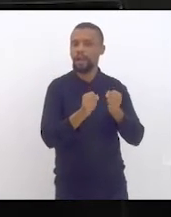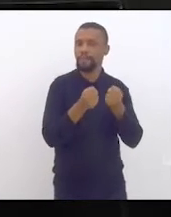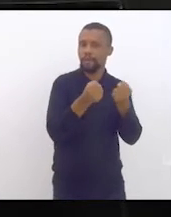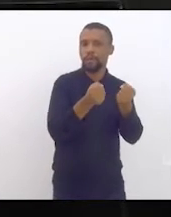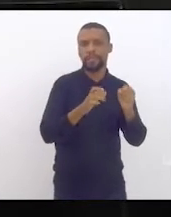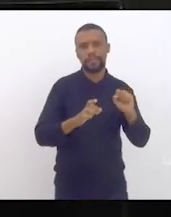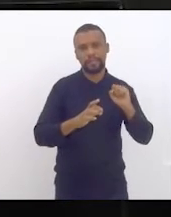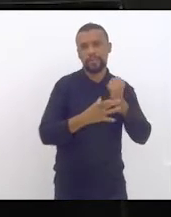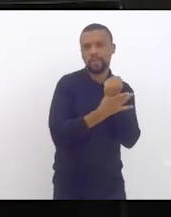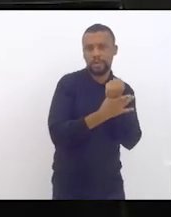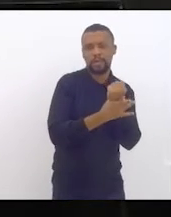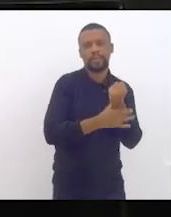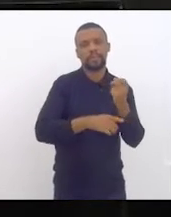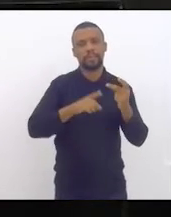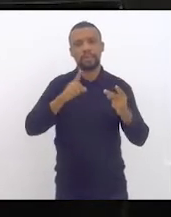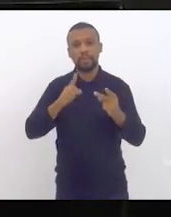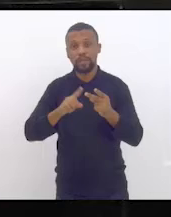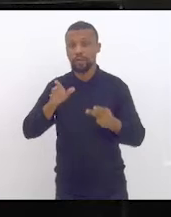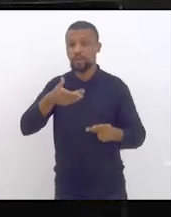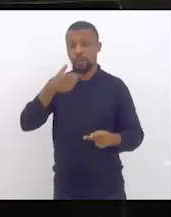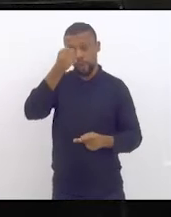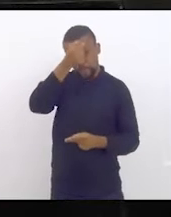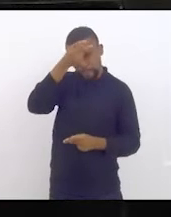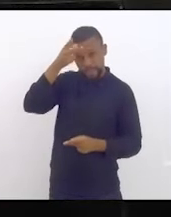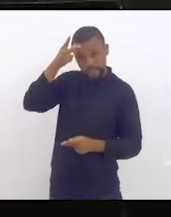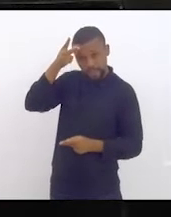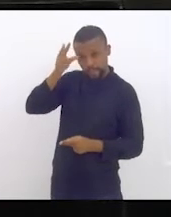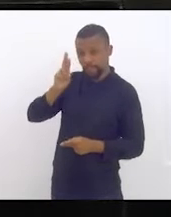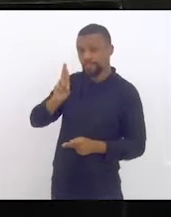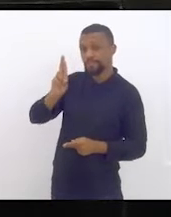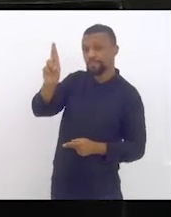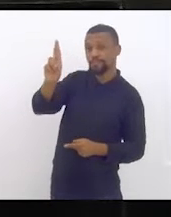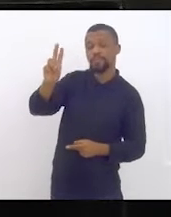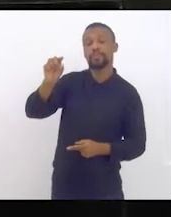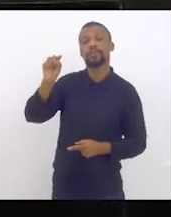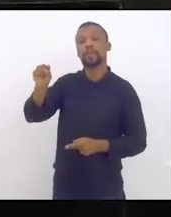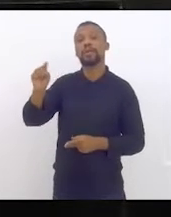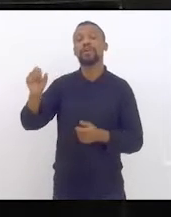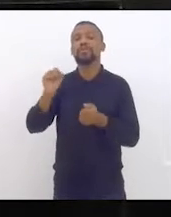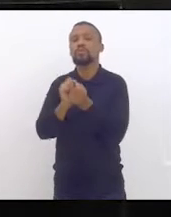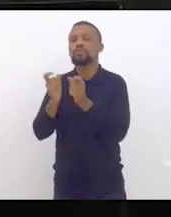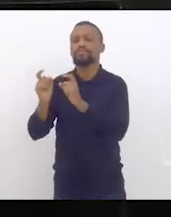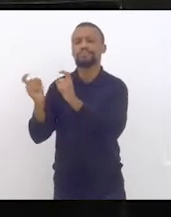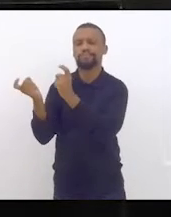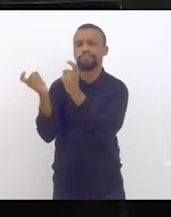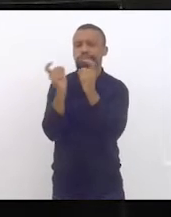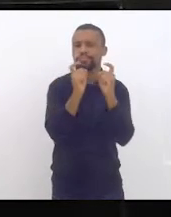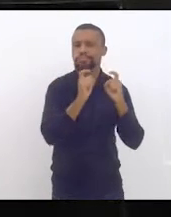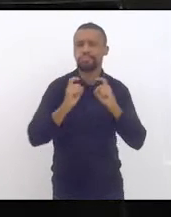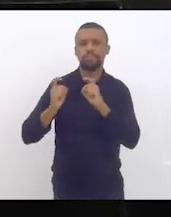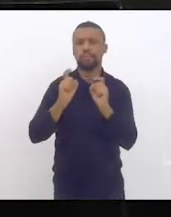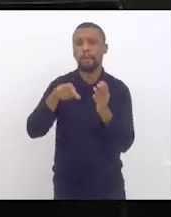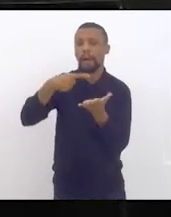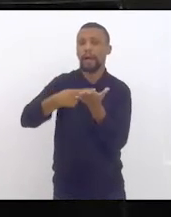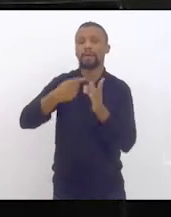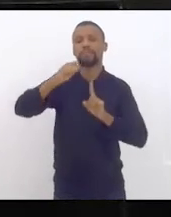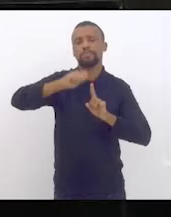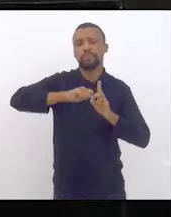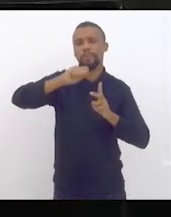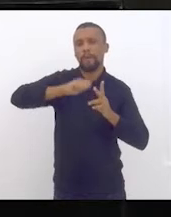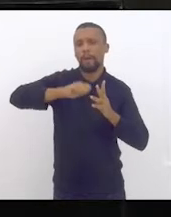de segurança e o Executivo Municipal com reuniões mensais realizadas